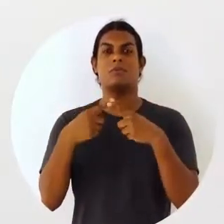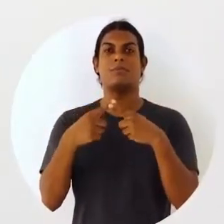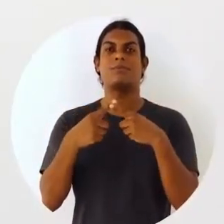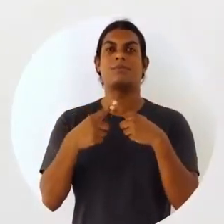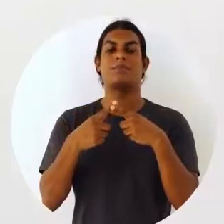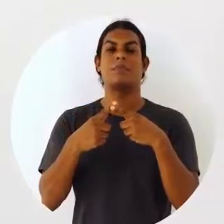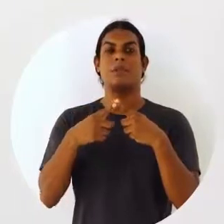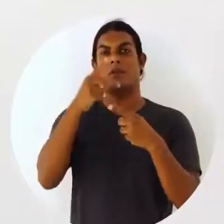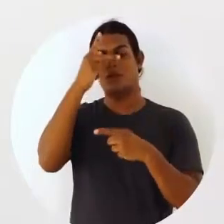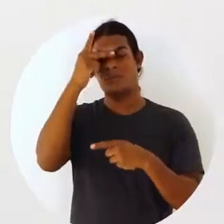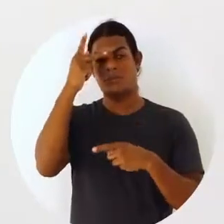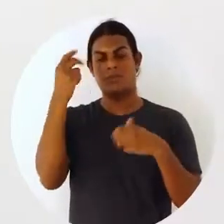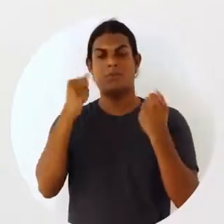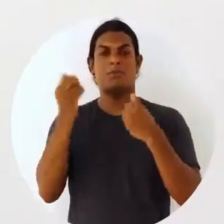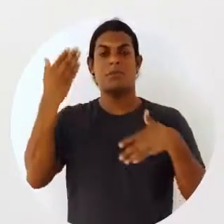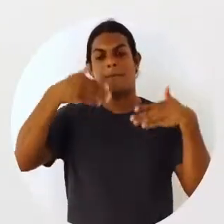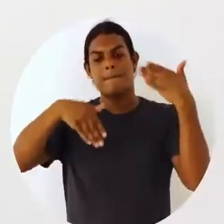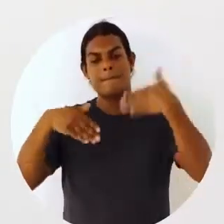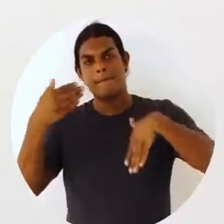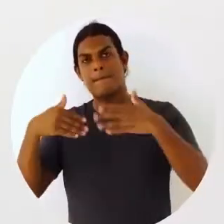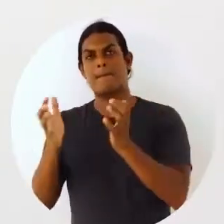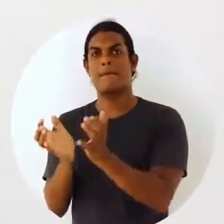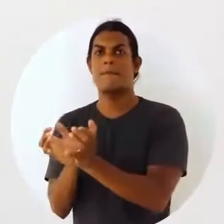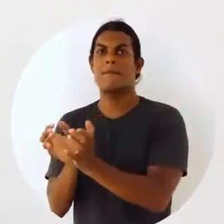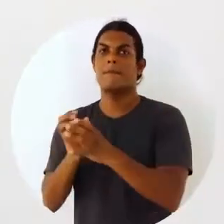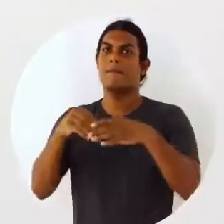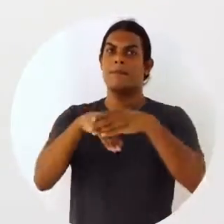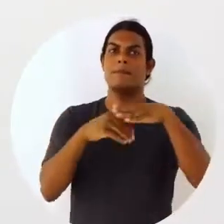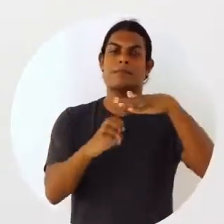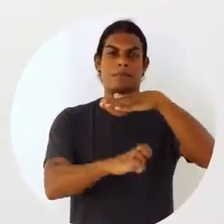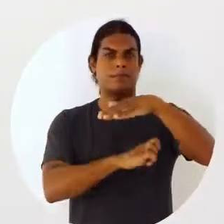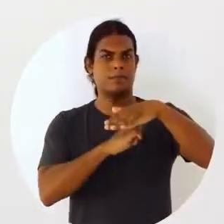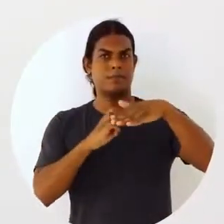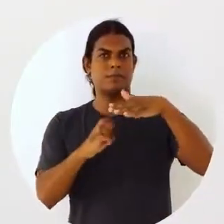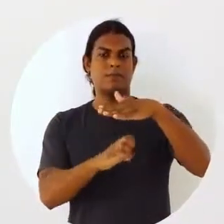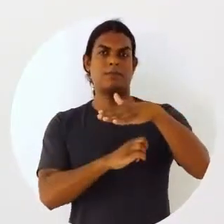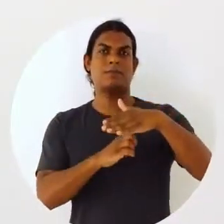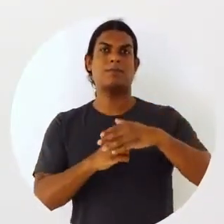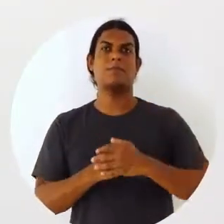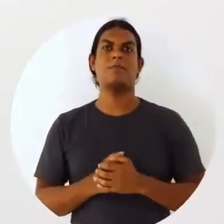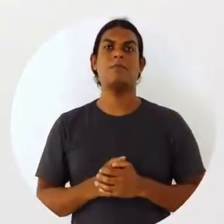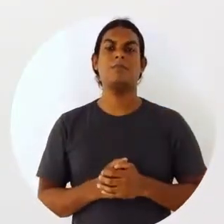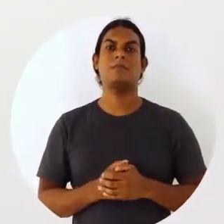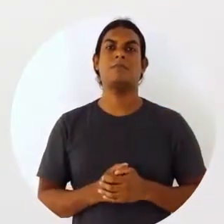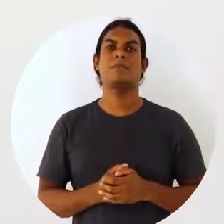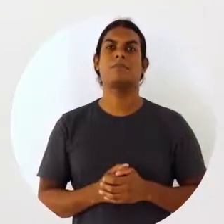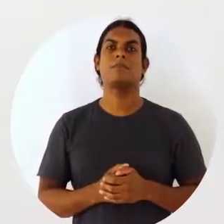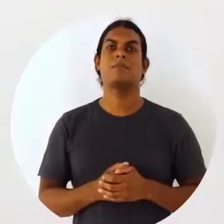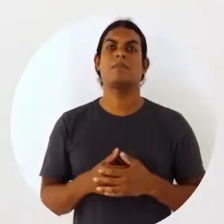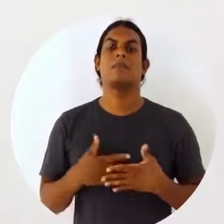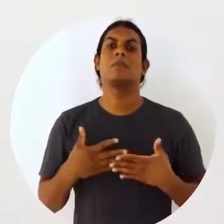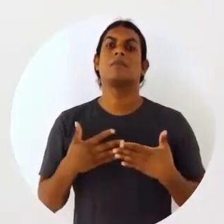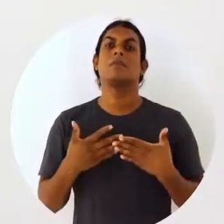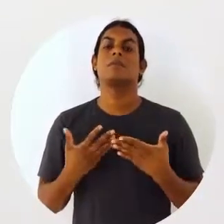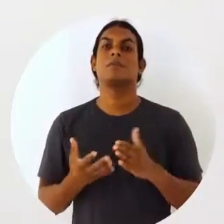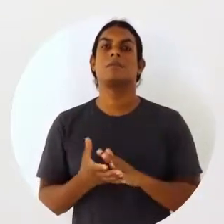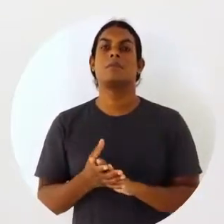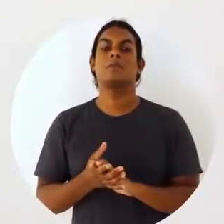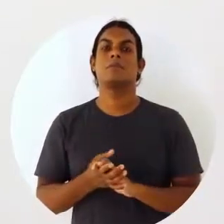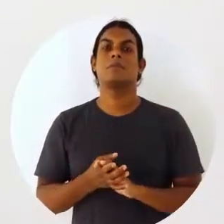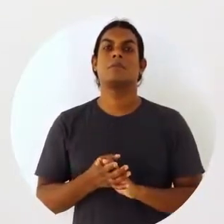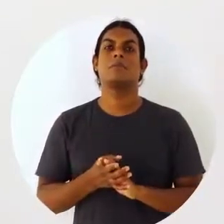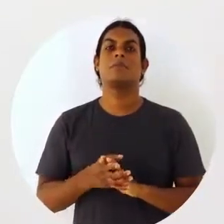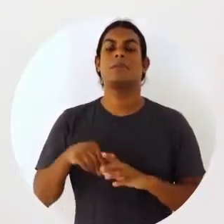grupo, mais reconhecidos pelo grupo e fazendo cada vez mais parte desse grupo. Então, para que a organização